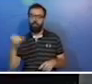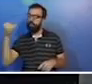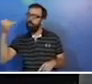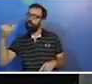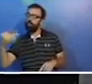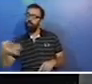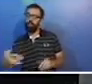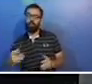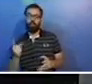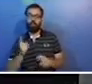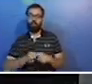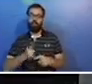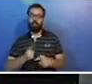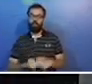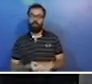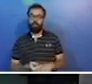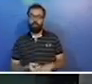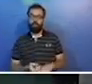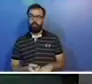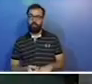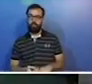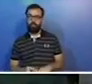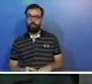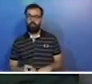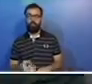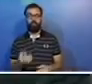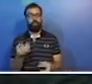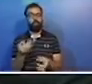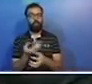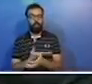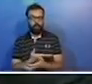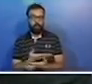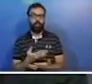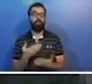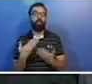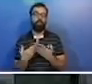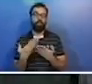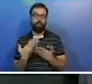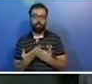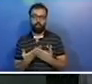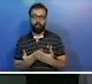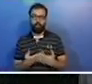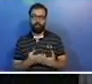vocês acham? Certo? Nossa aula hoje termina por aqui.